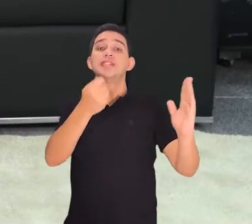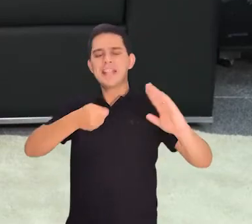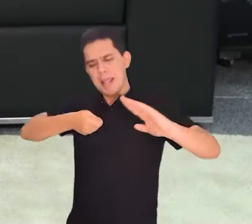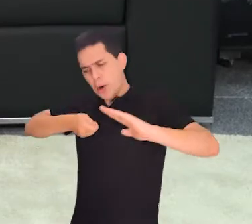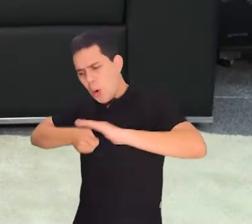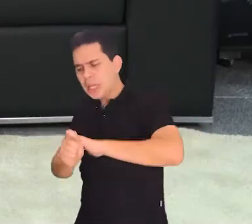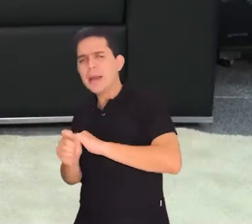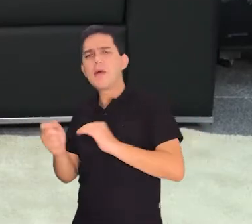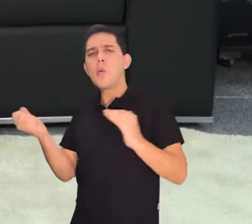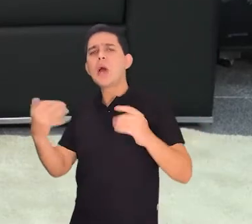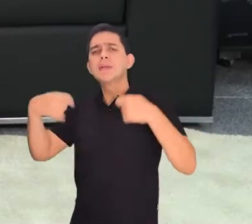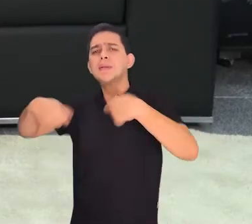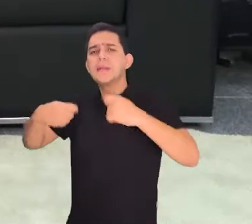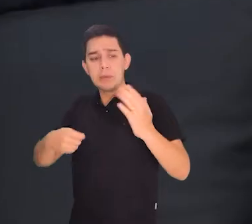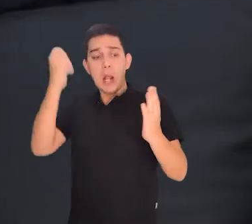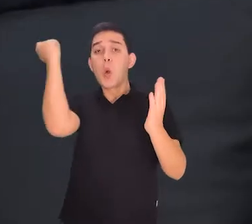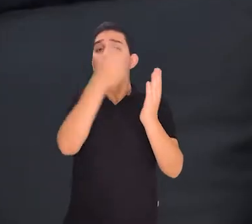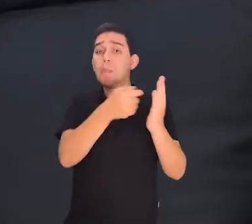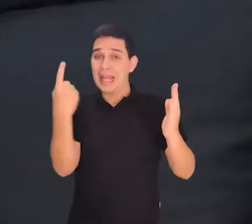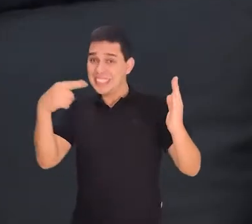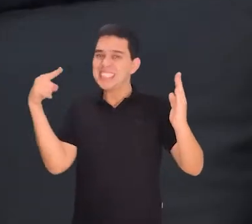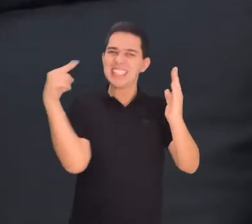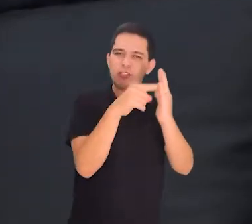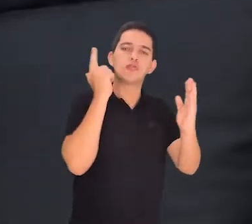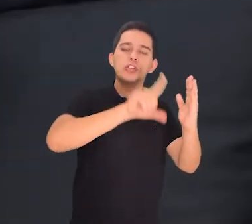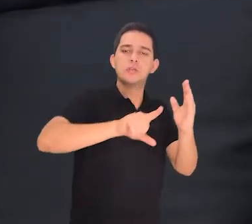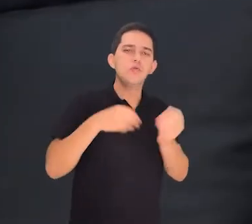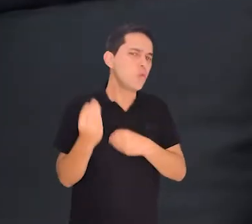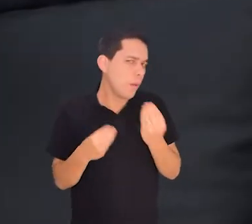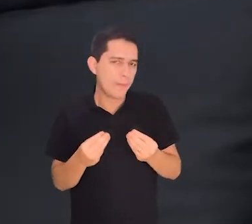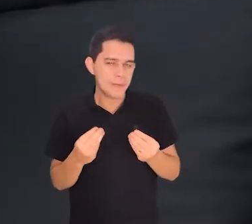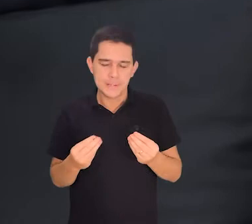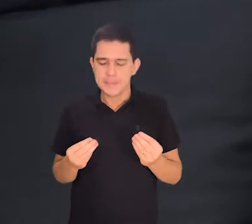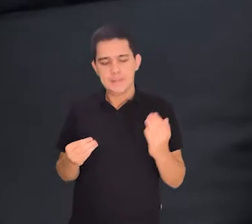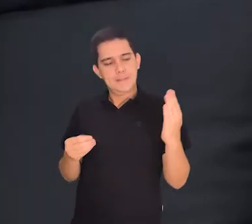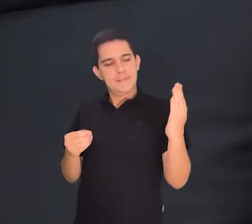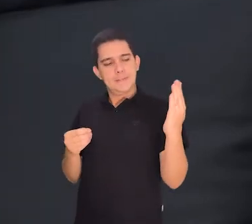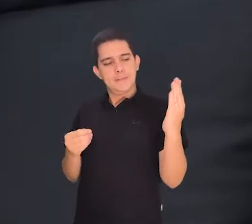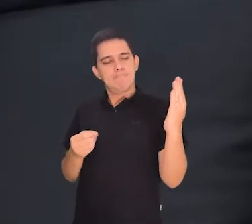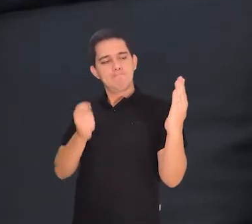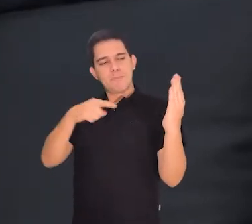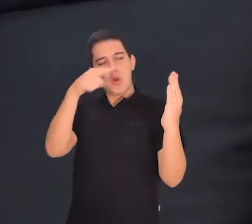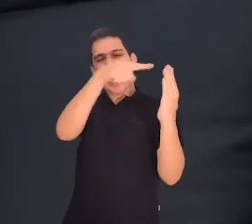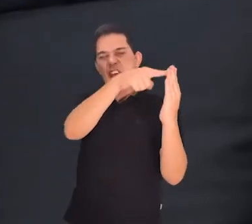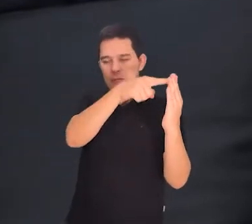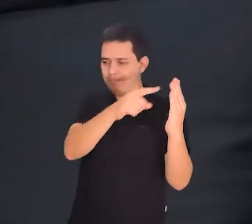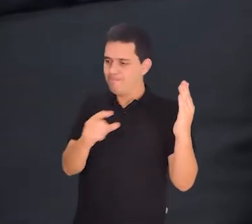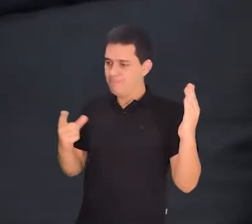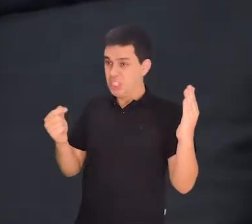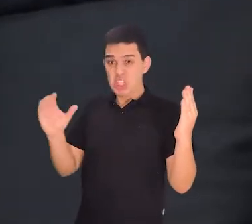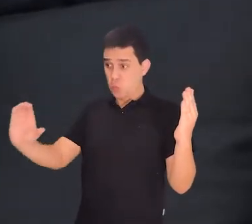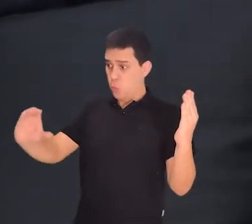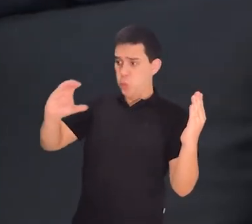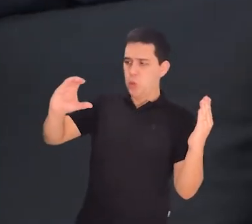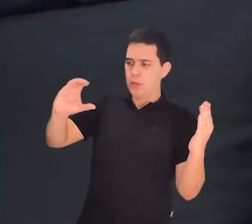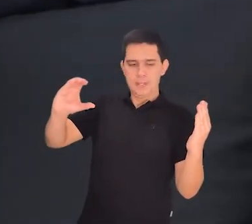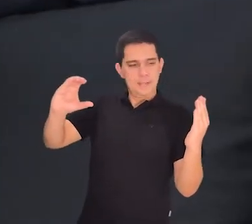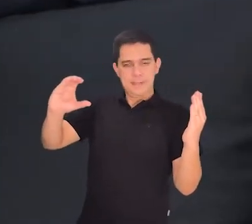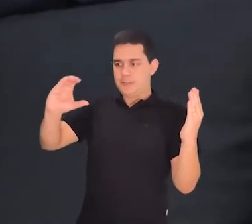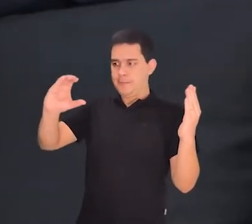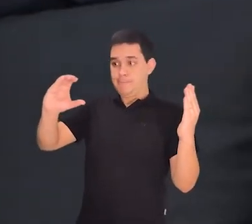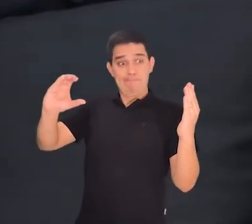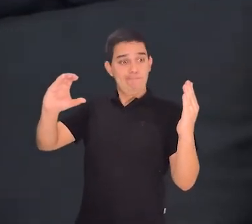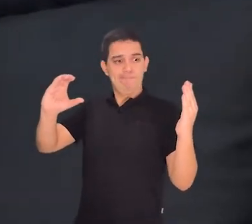realizar esses objetivos? E aí você vai tentar encaixar essa meta dentro do seu orçamento atual. Provavelmente não vai